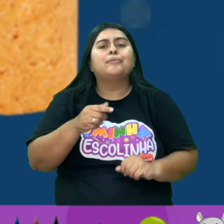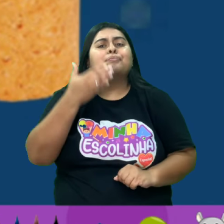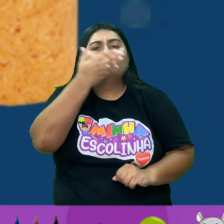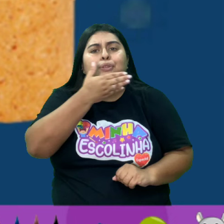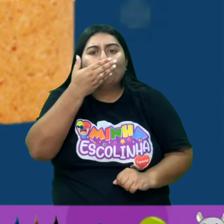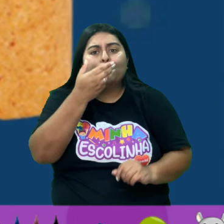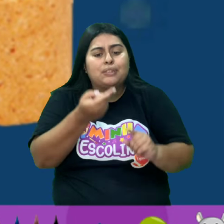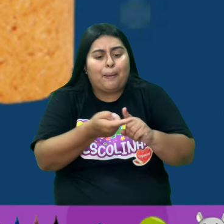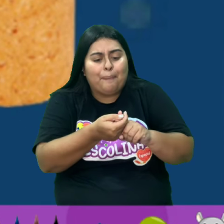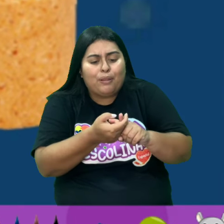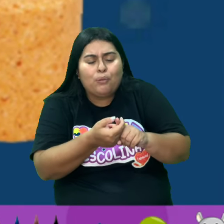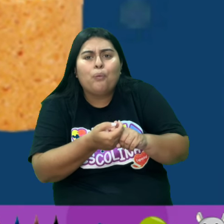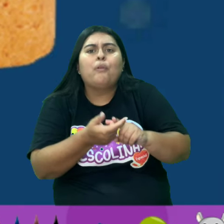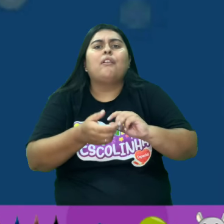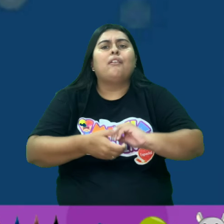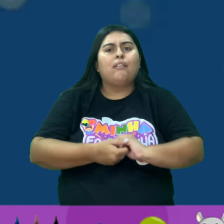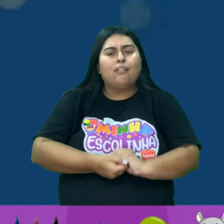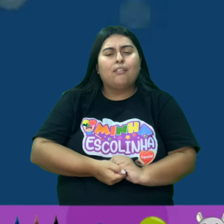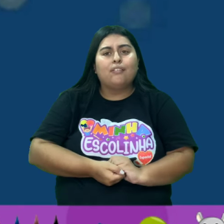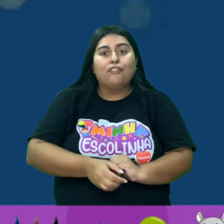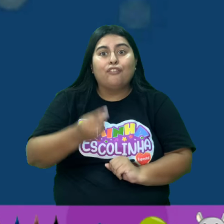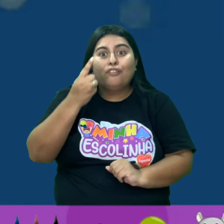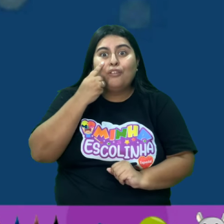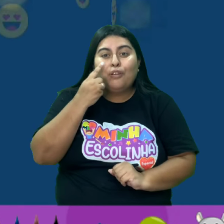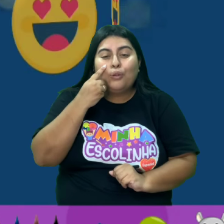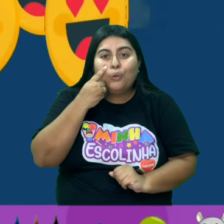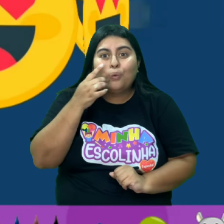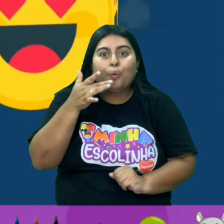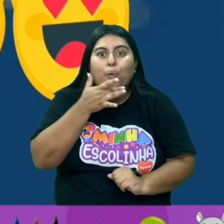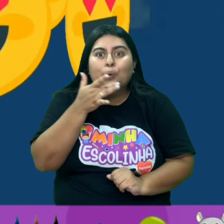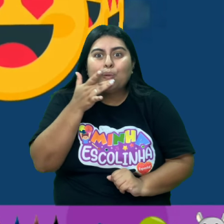paçoca. Olha quantas coisas gostosas.